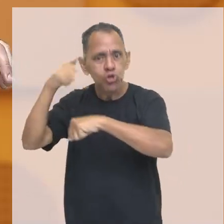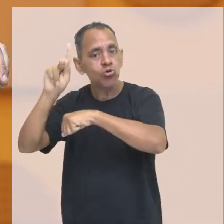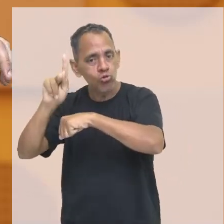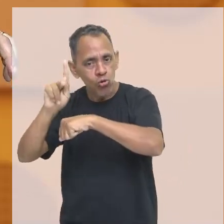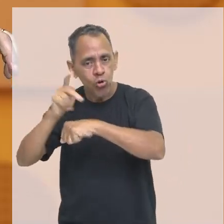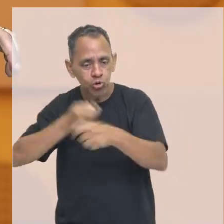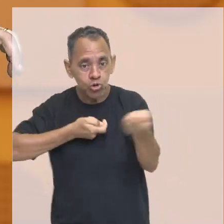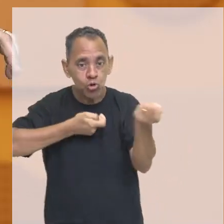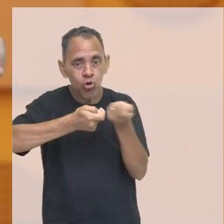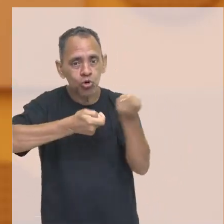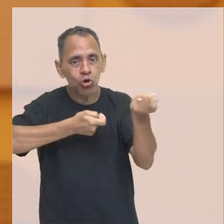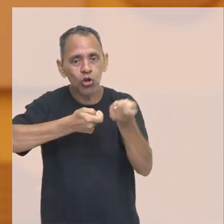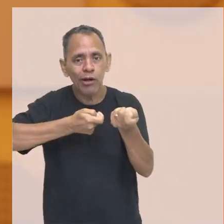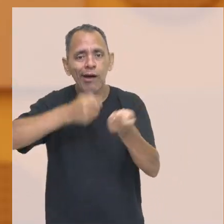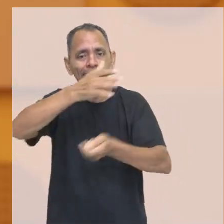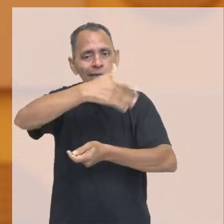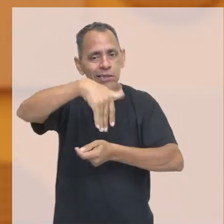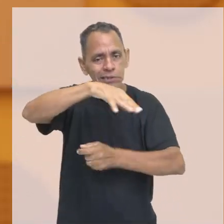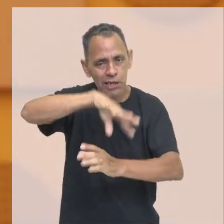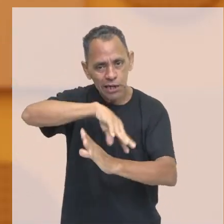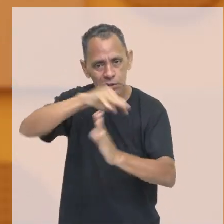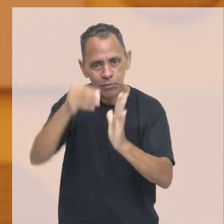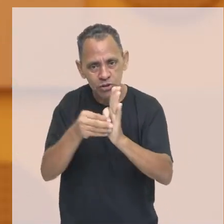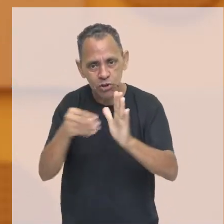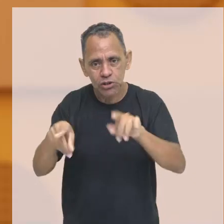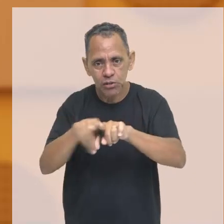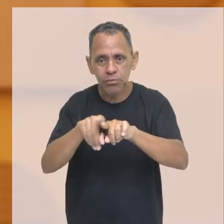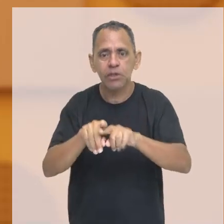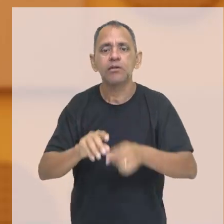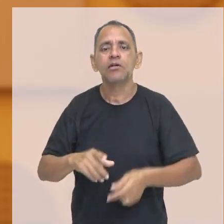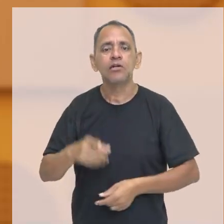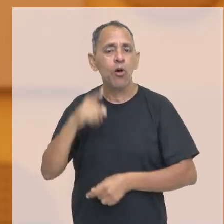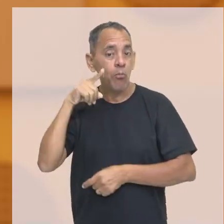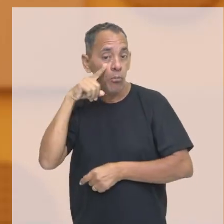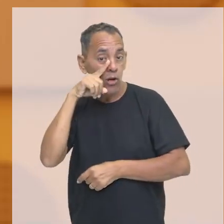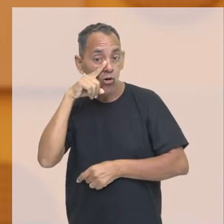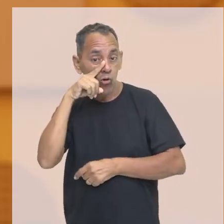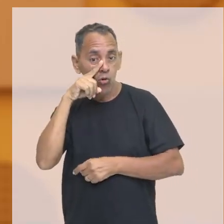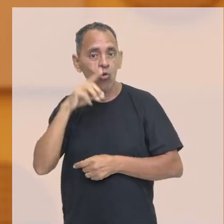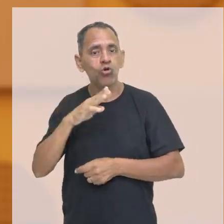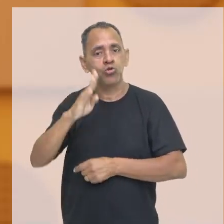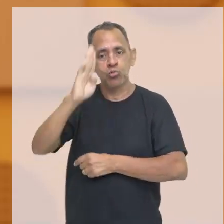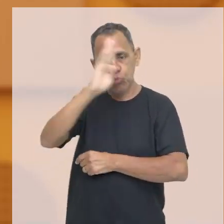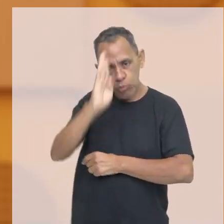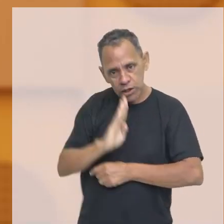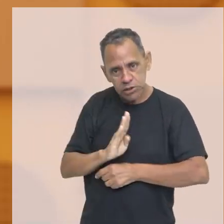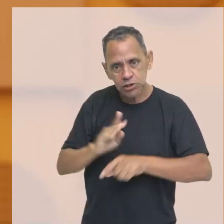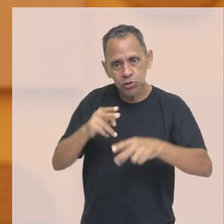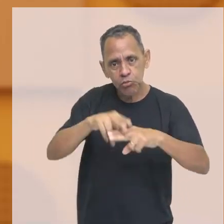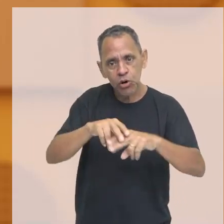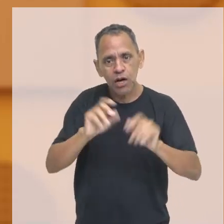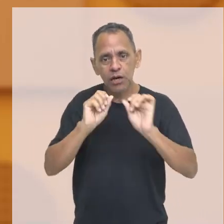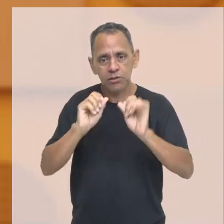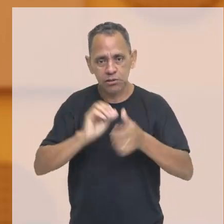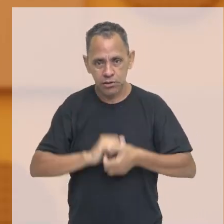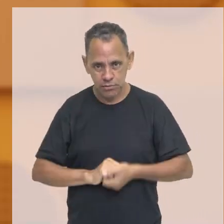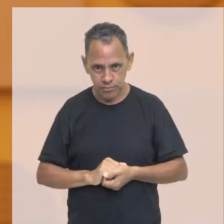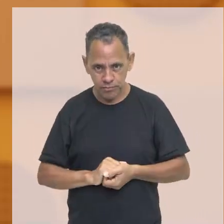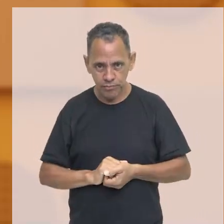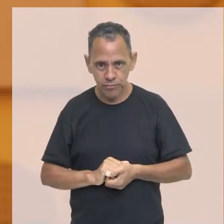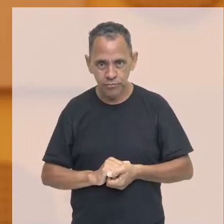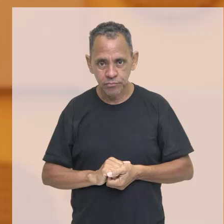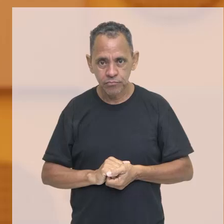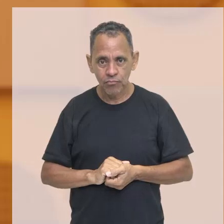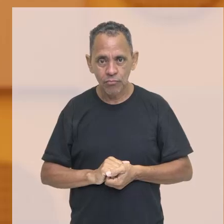certa forma, a Amazônia e o restante do país, esse risco seria ainda maior. Portanto, nesse momento, vêm